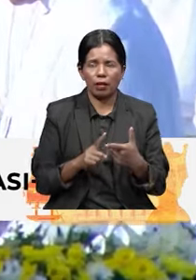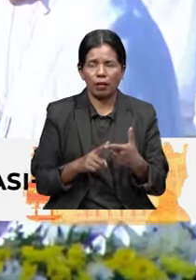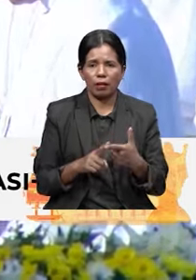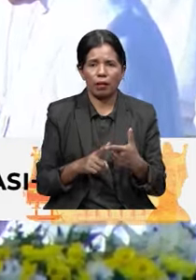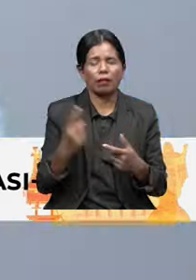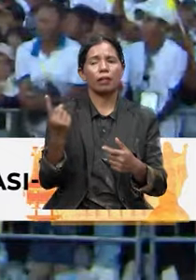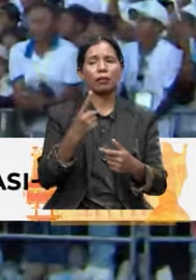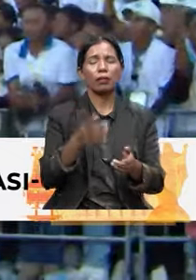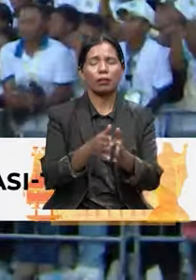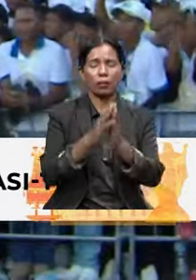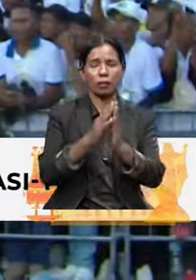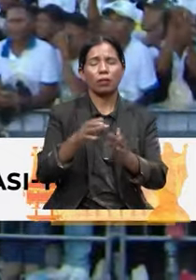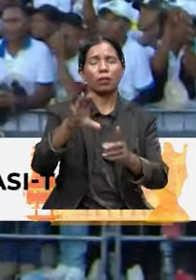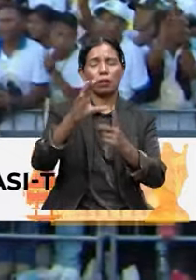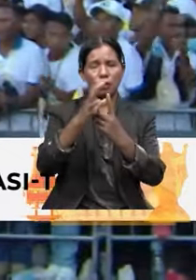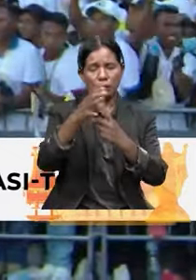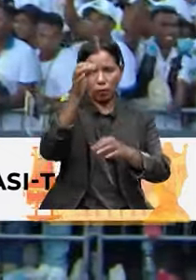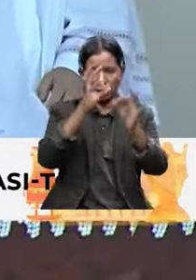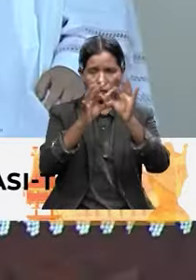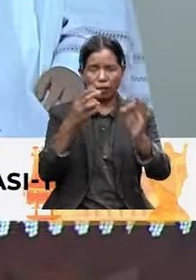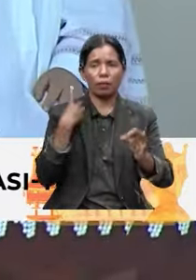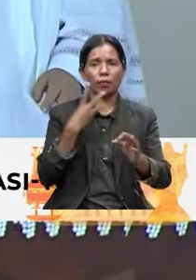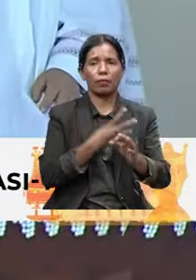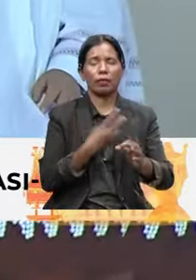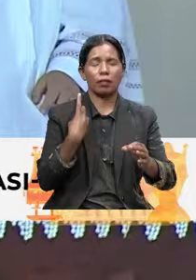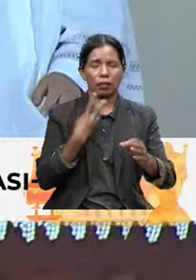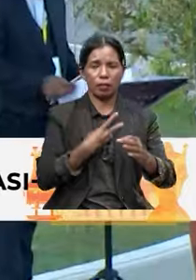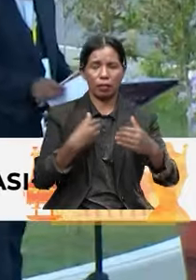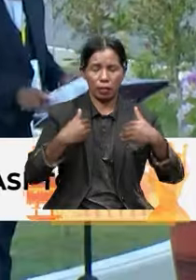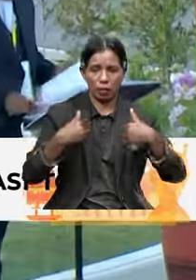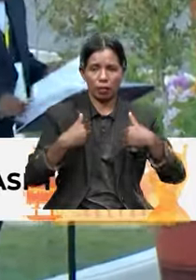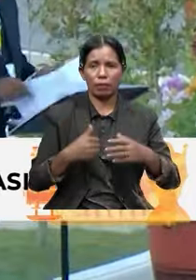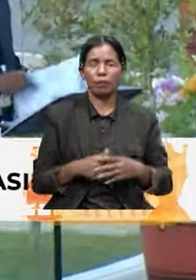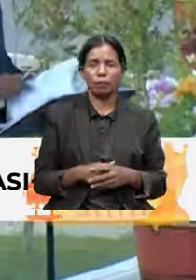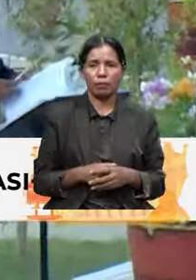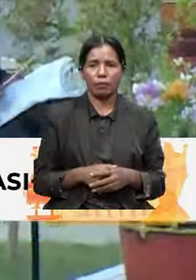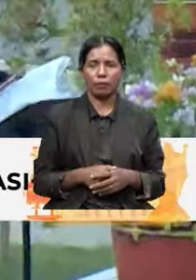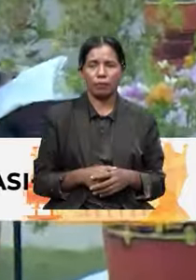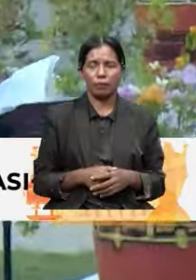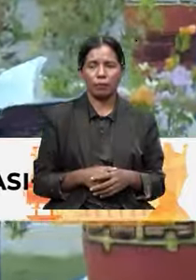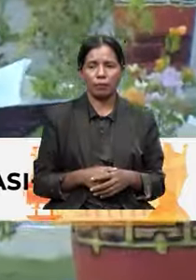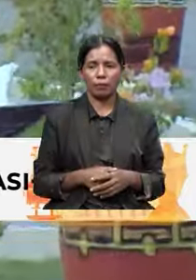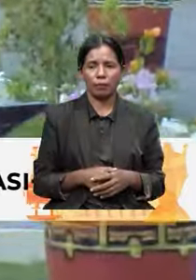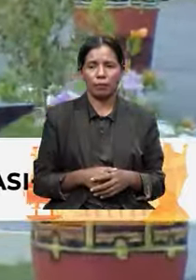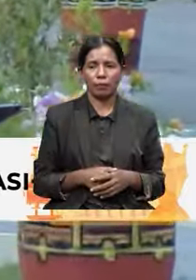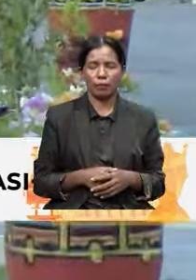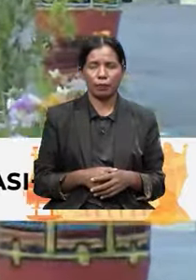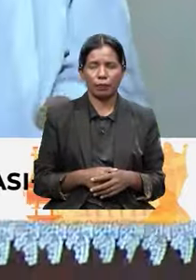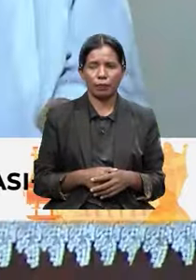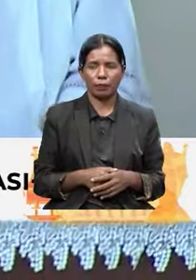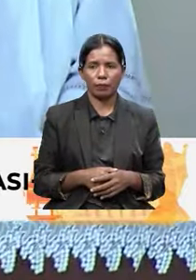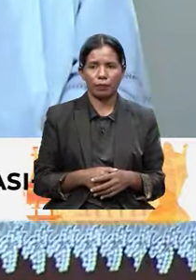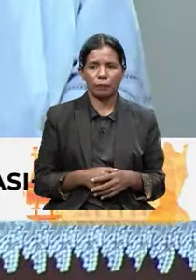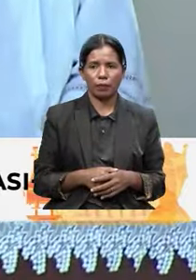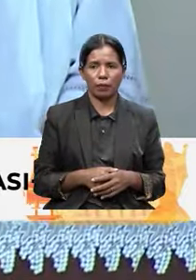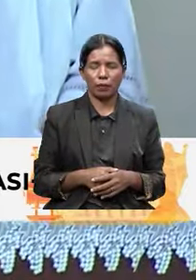na fata em cultura fier nebe Iona, o de Bele Haburas Babebe. Pero, estén atentos.